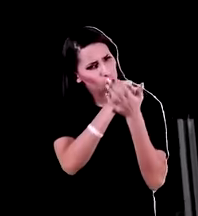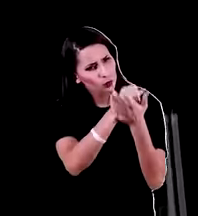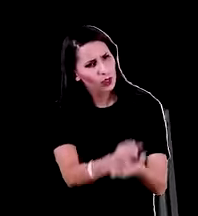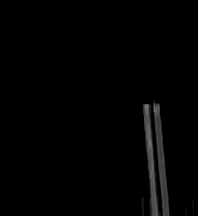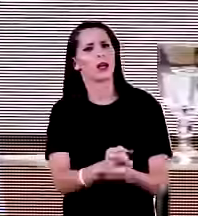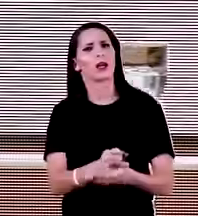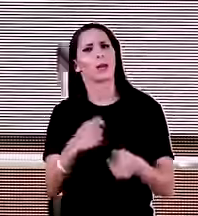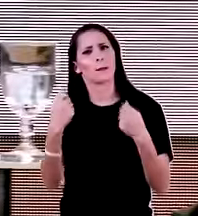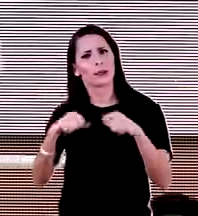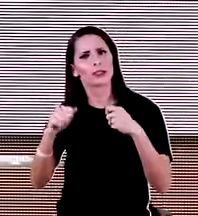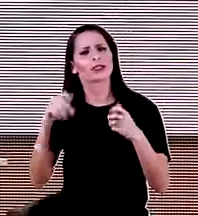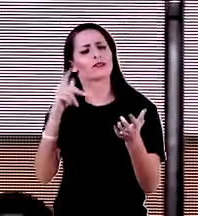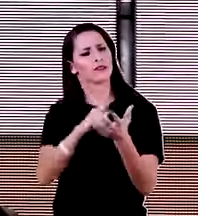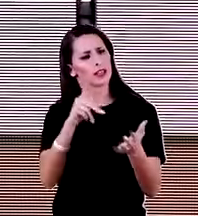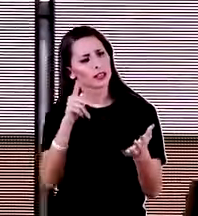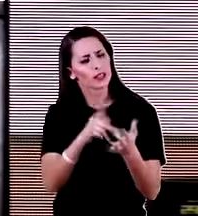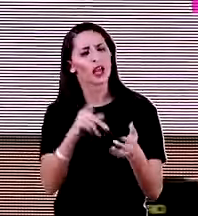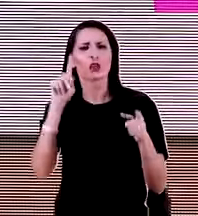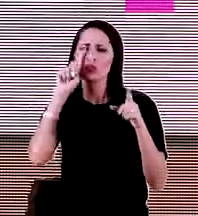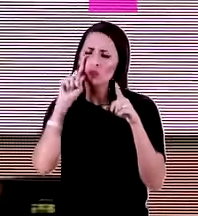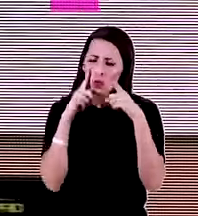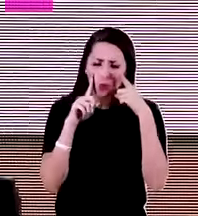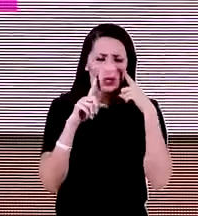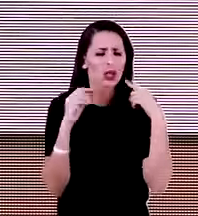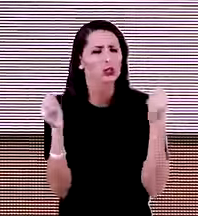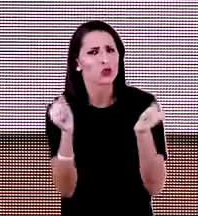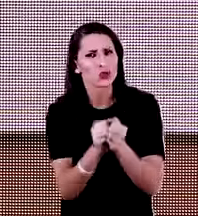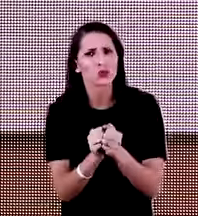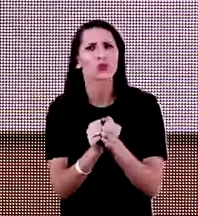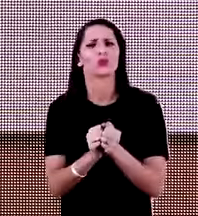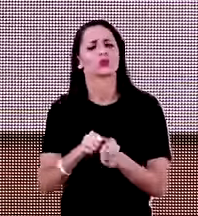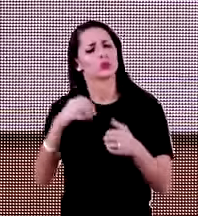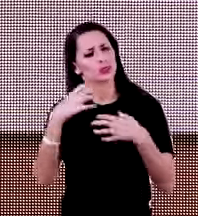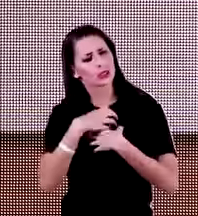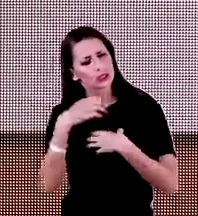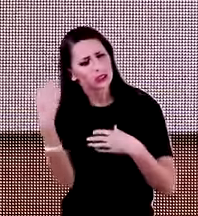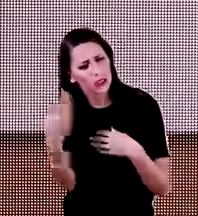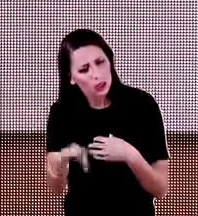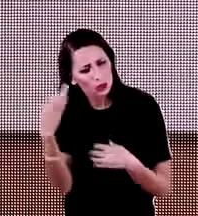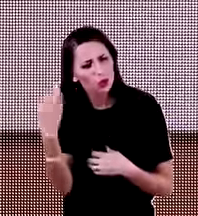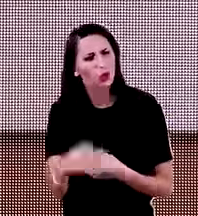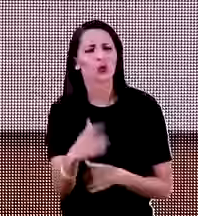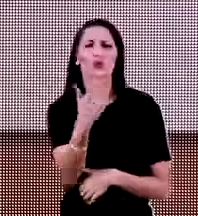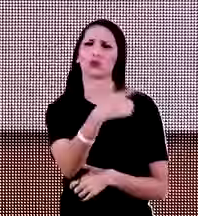leal, a gente precisa ser verdadeiro. Chorar com os que choram, sentir a dor do outro.